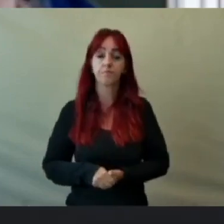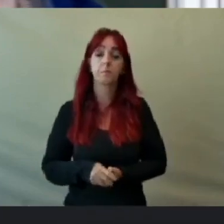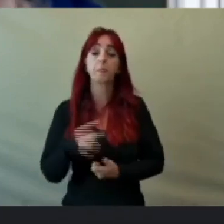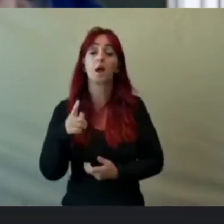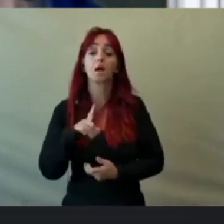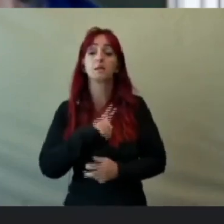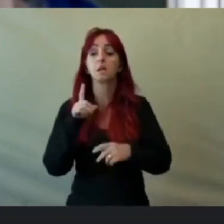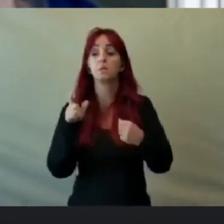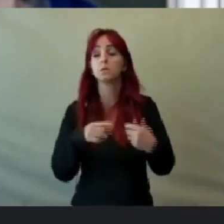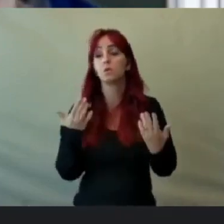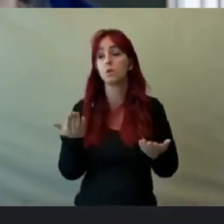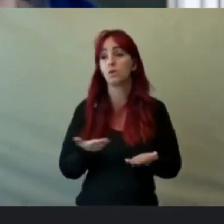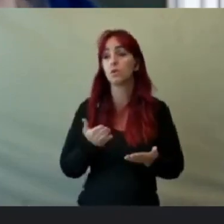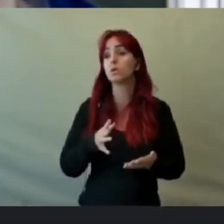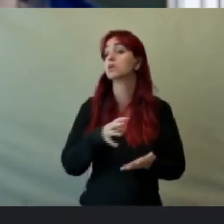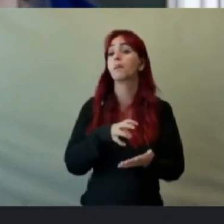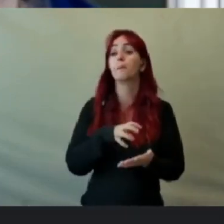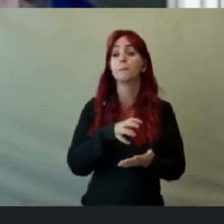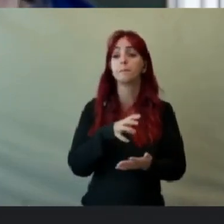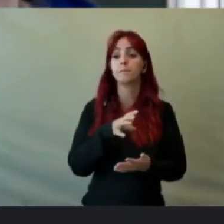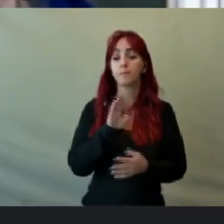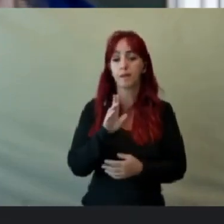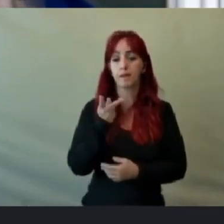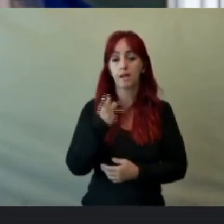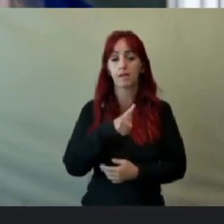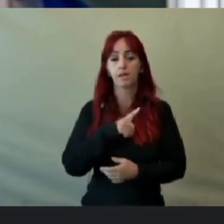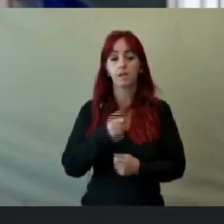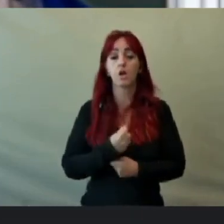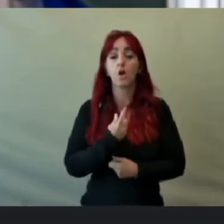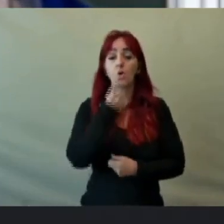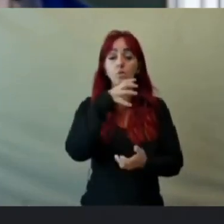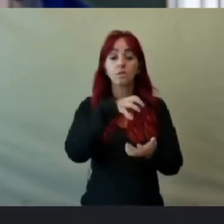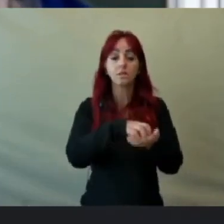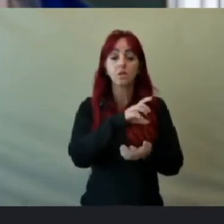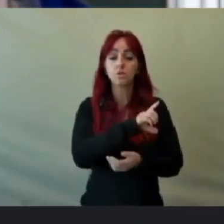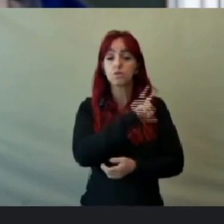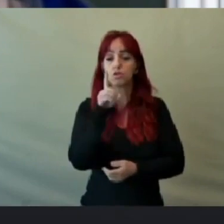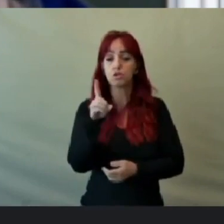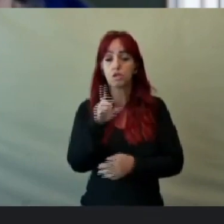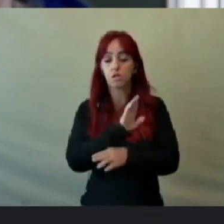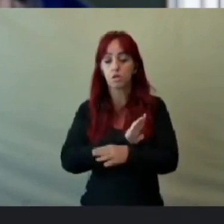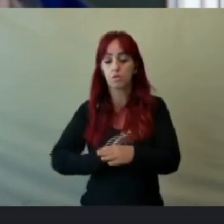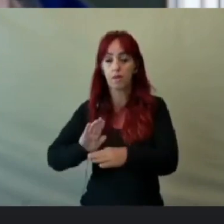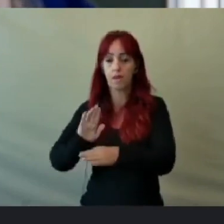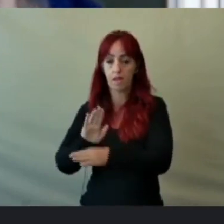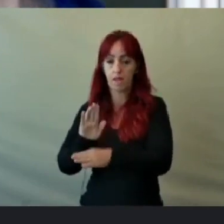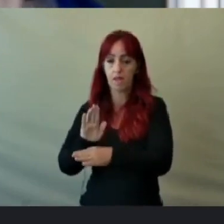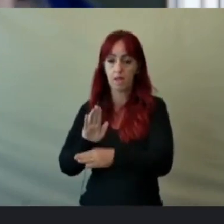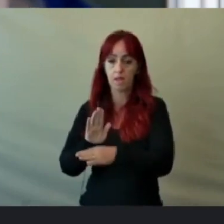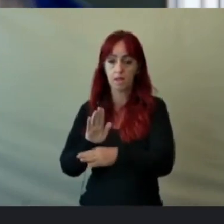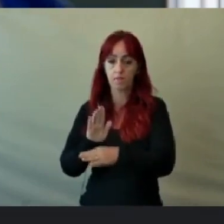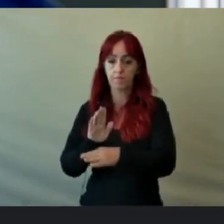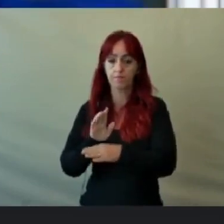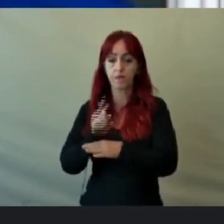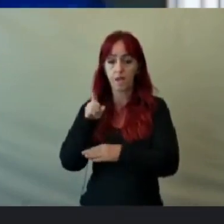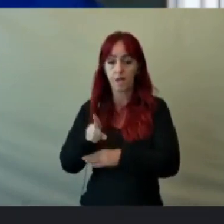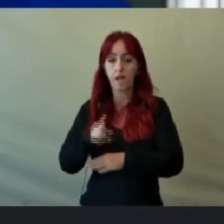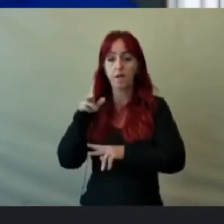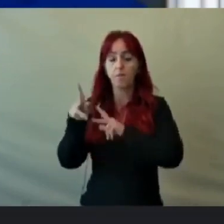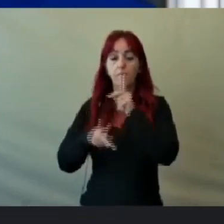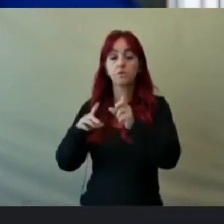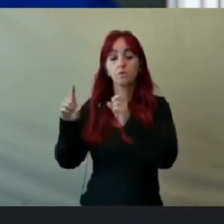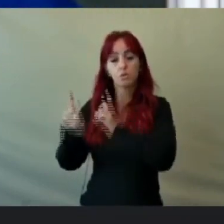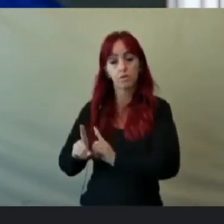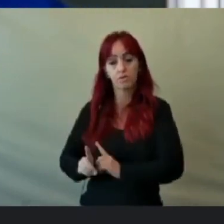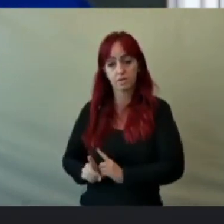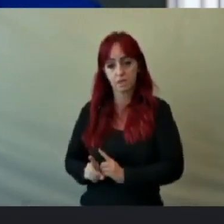de assistência social apenas um centro-dia na região do Barreiro e ele é destinado para a pessoa com deficiência então o familiar